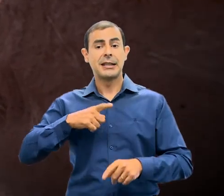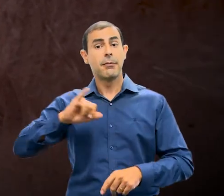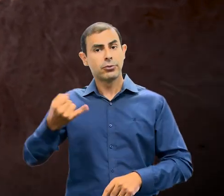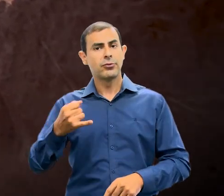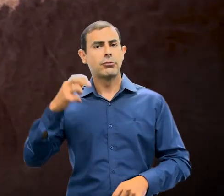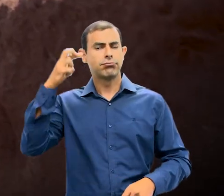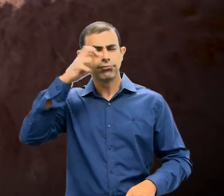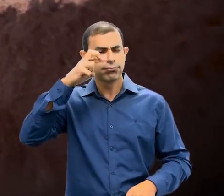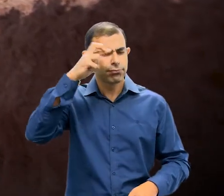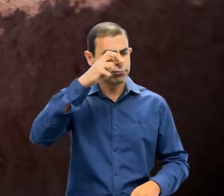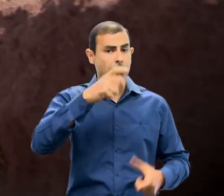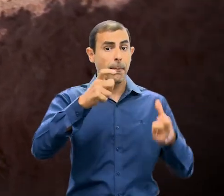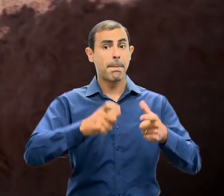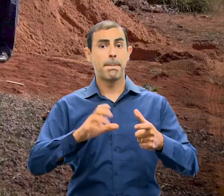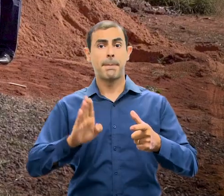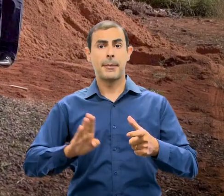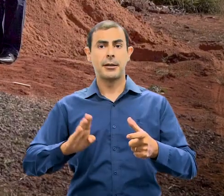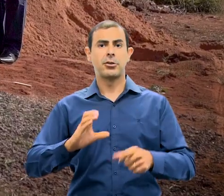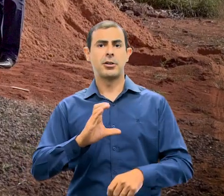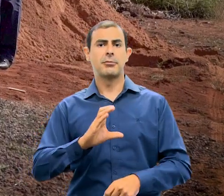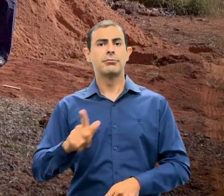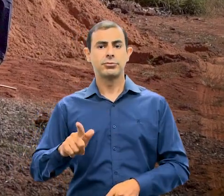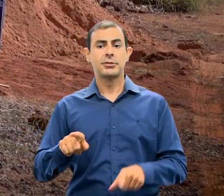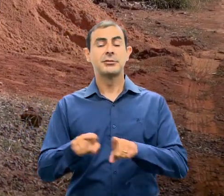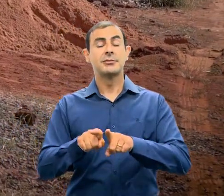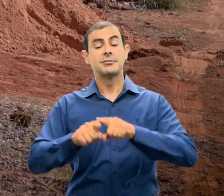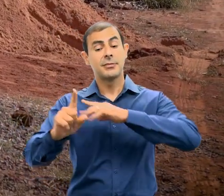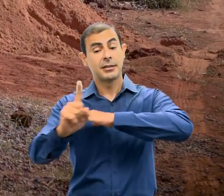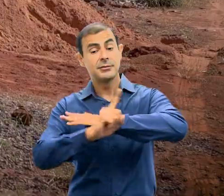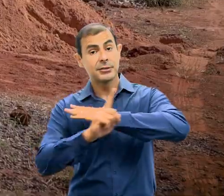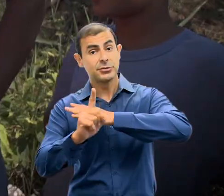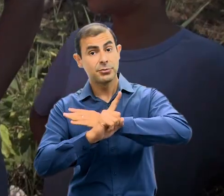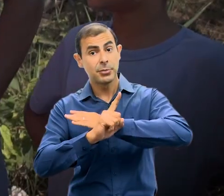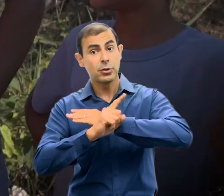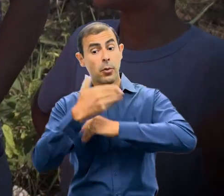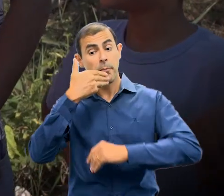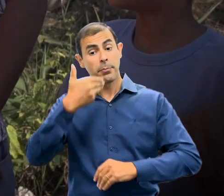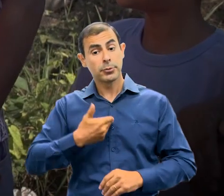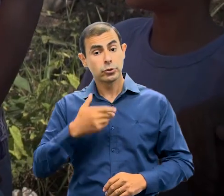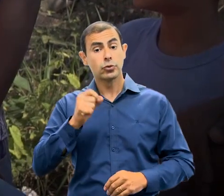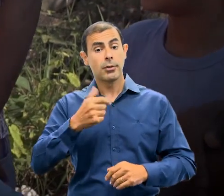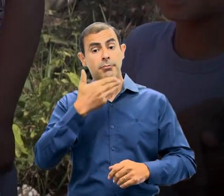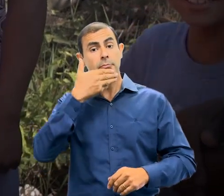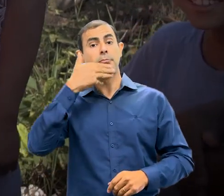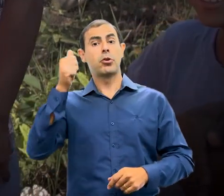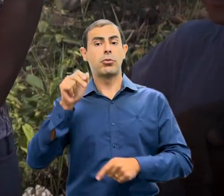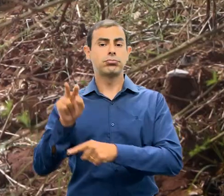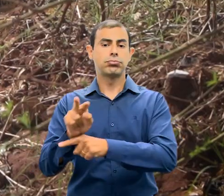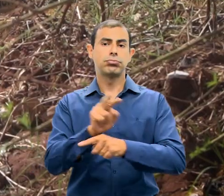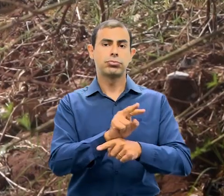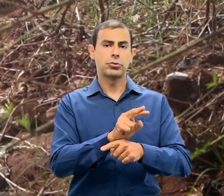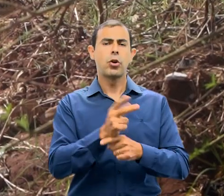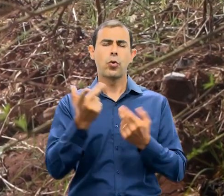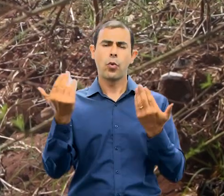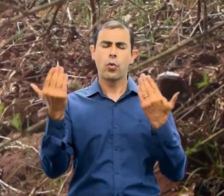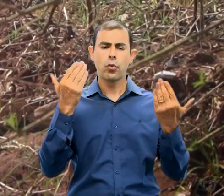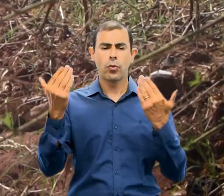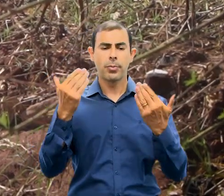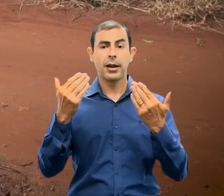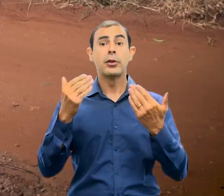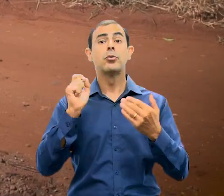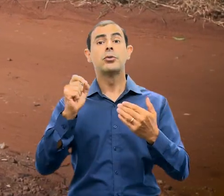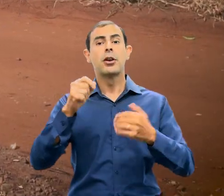tem fiscalizado os bairros de Campo Grande, além de atender às demandas de melhorias da população, como é o caso